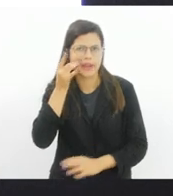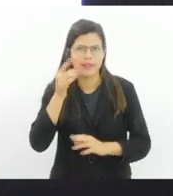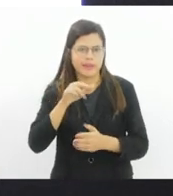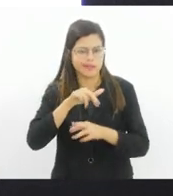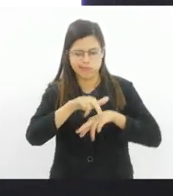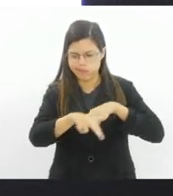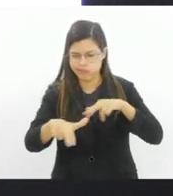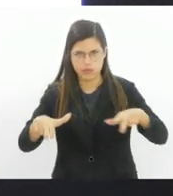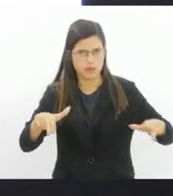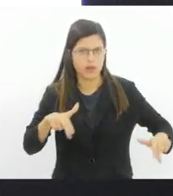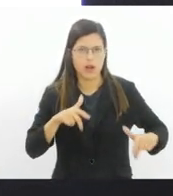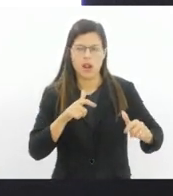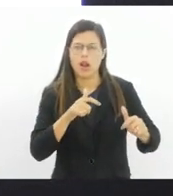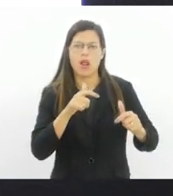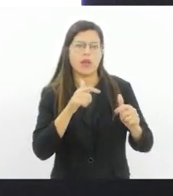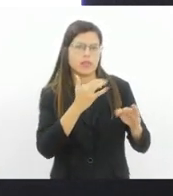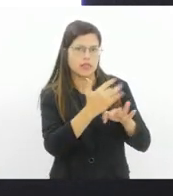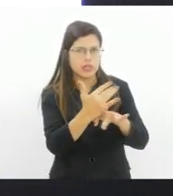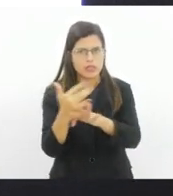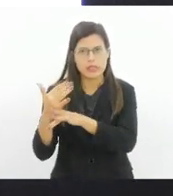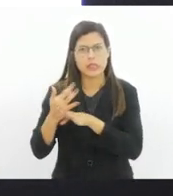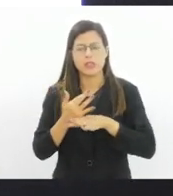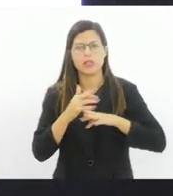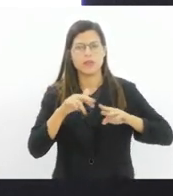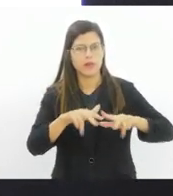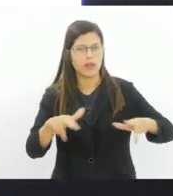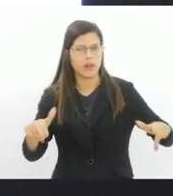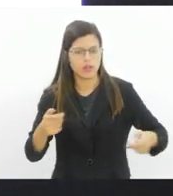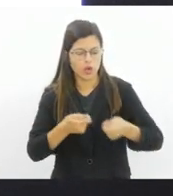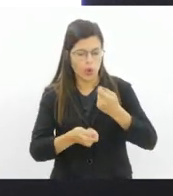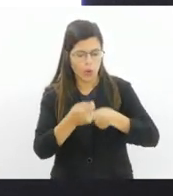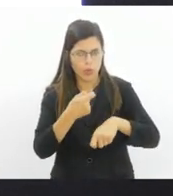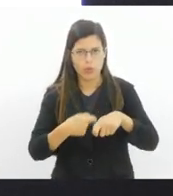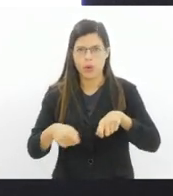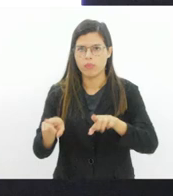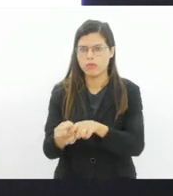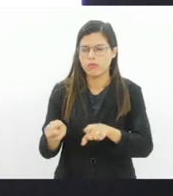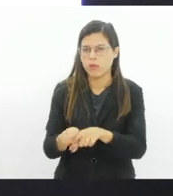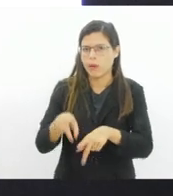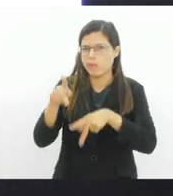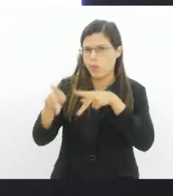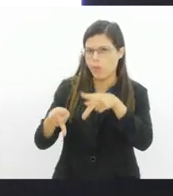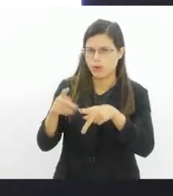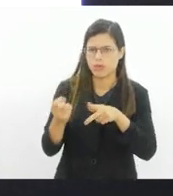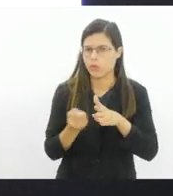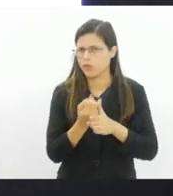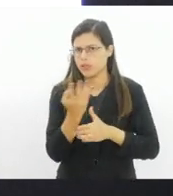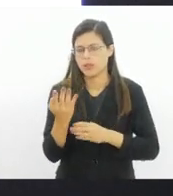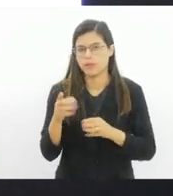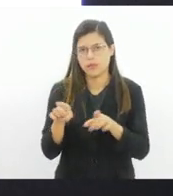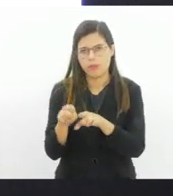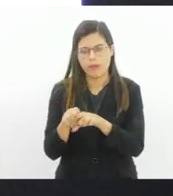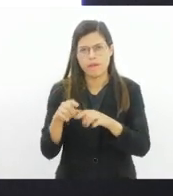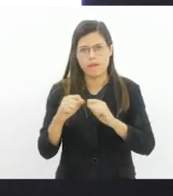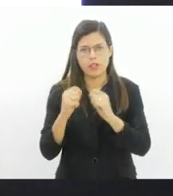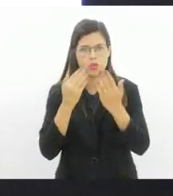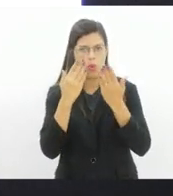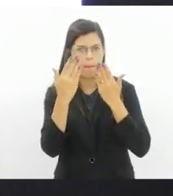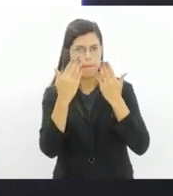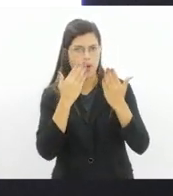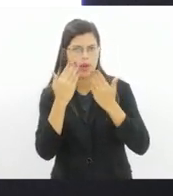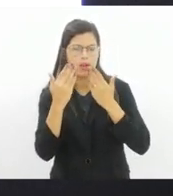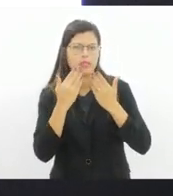municípios com realidades diferentes, econômicas, número populacional. Então, a gente também faz a comparação por taxa de 100